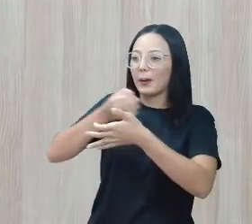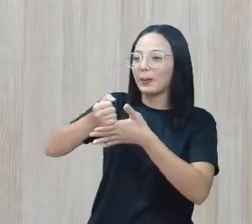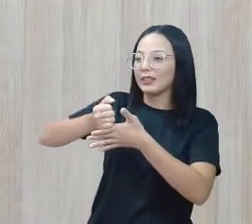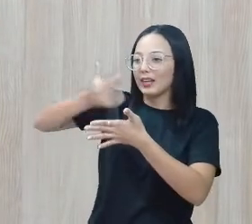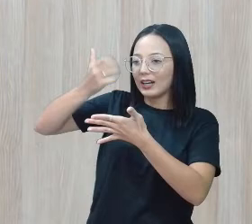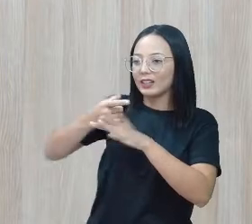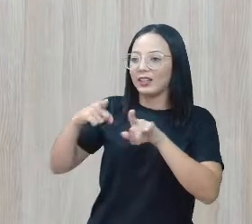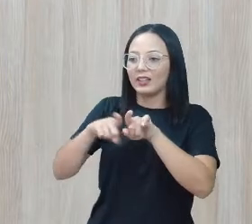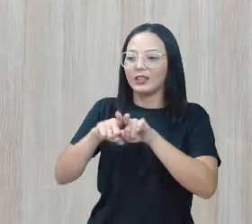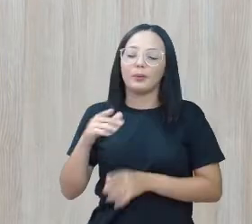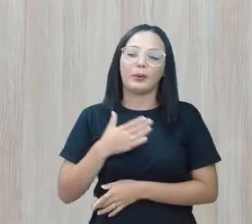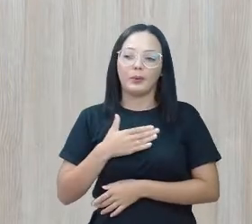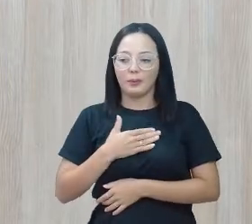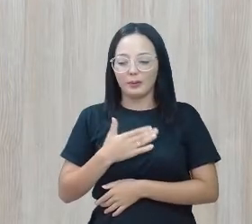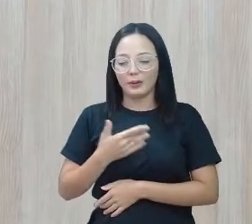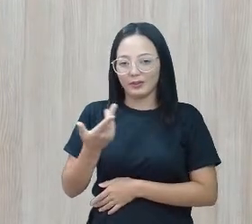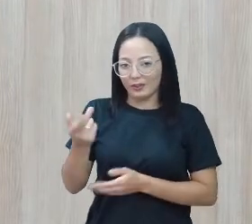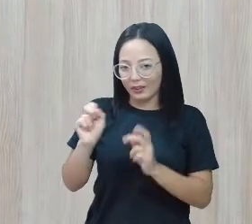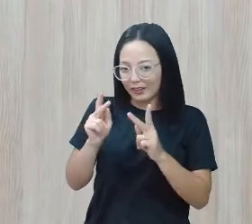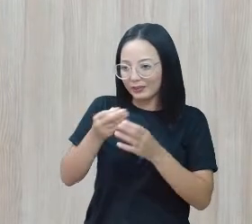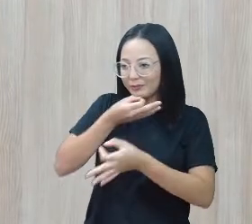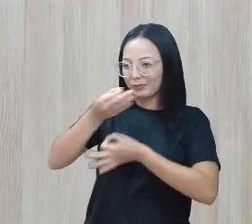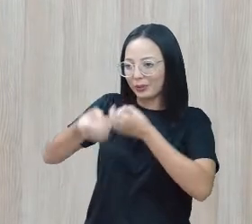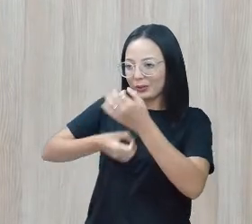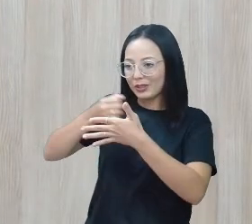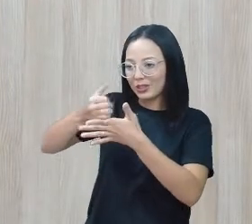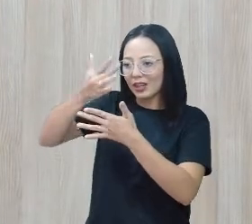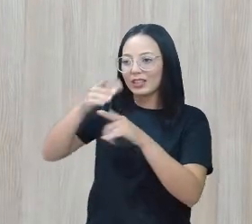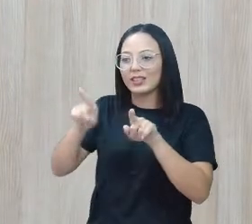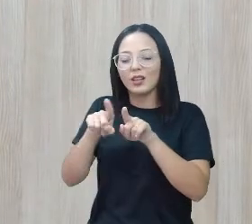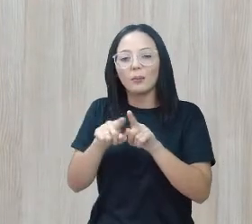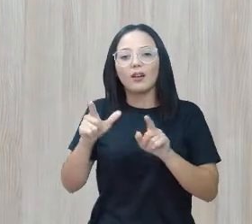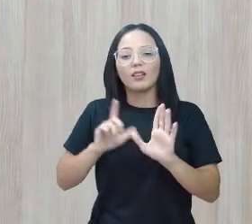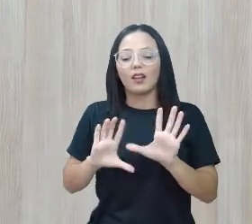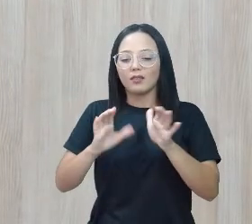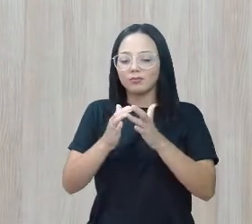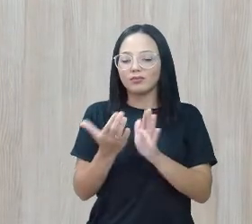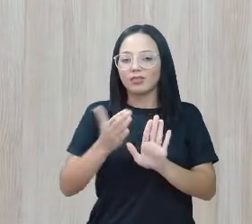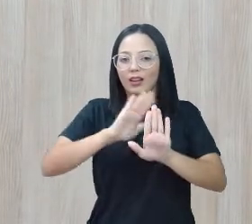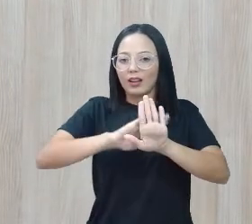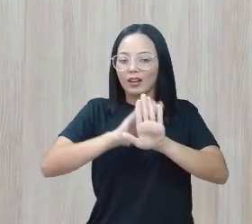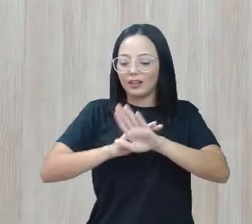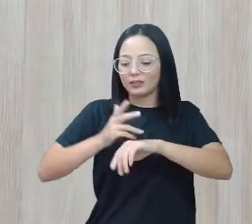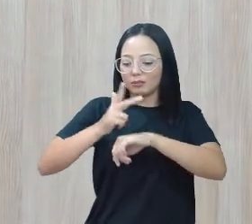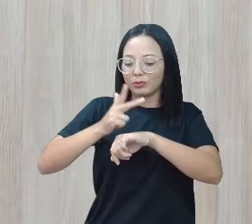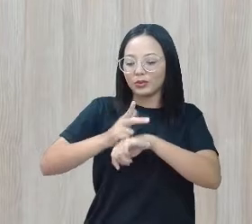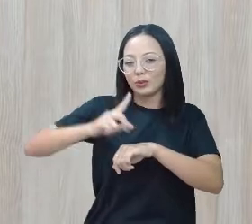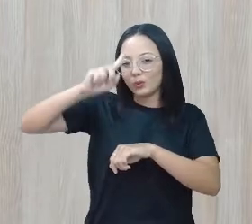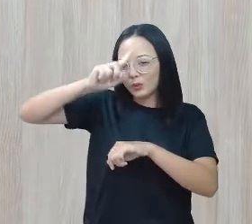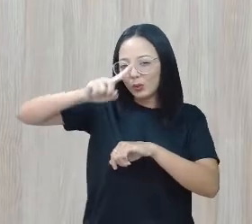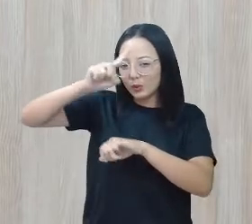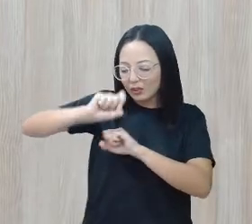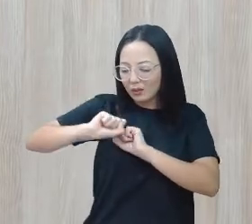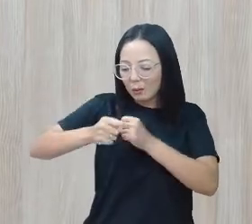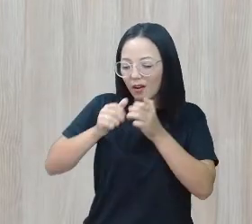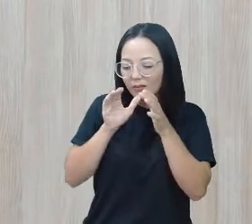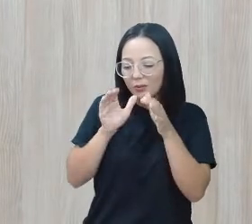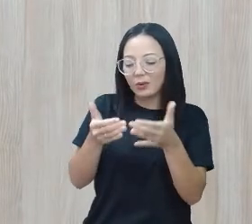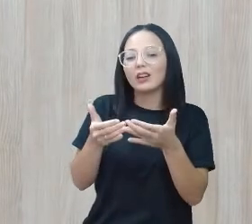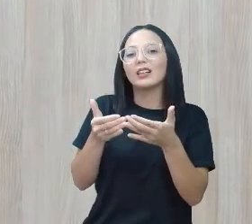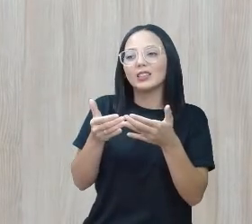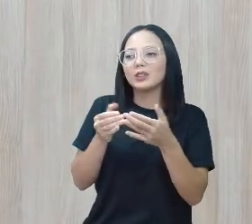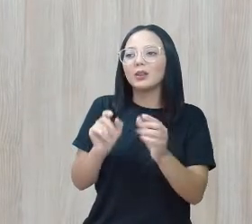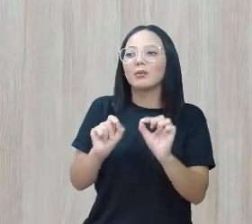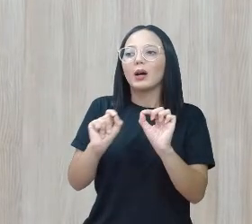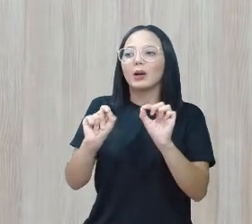Camila e comigo também aqui no chat, tá bom? E temos toda a produção que está aqui todos os dias, são dedicados